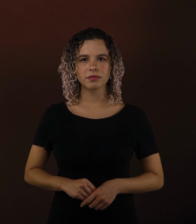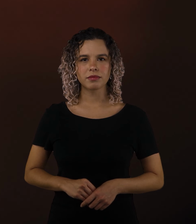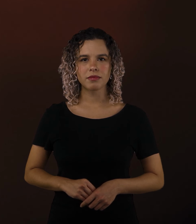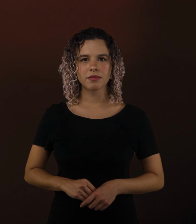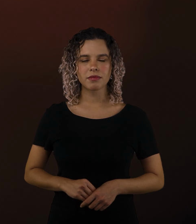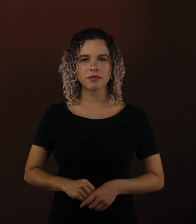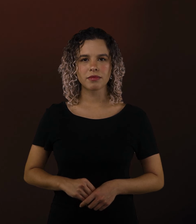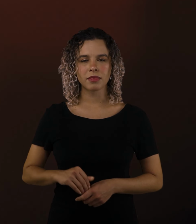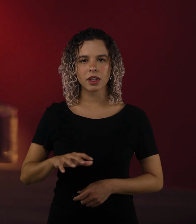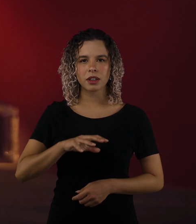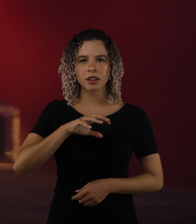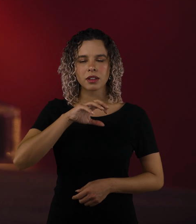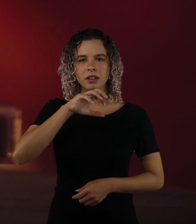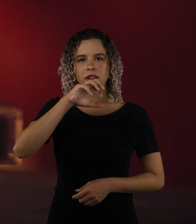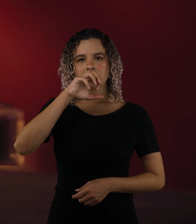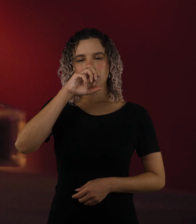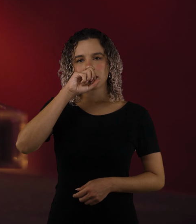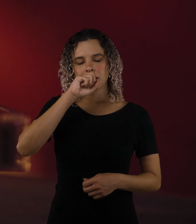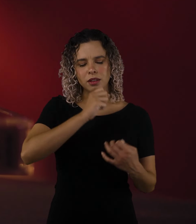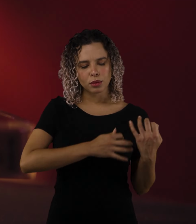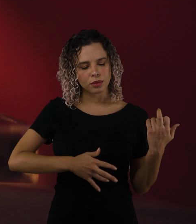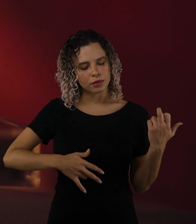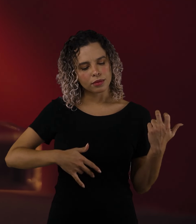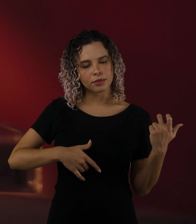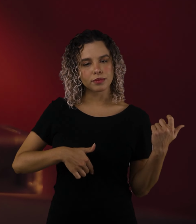Uma pilha de fitas cassete.